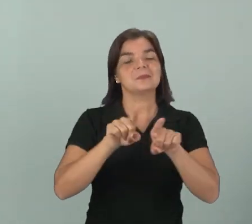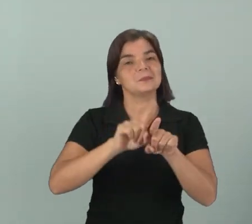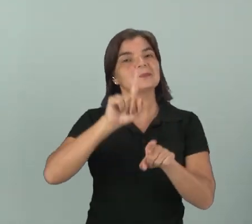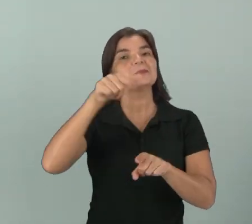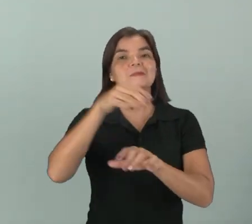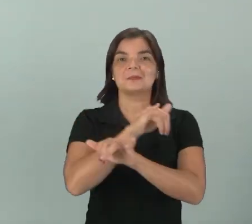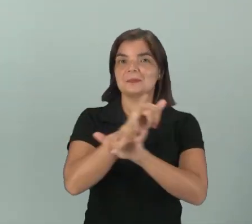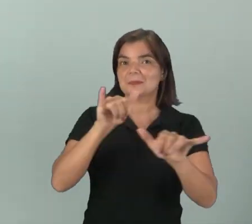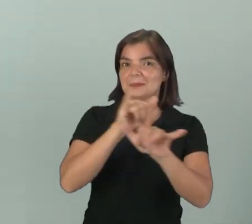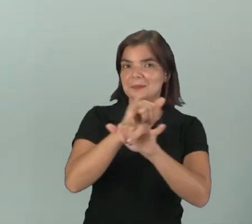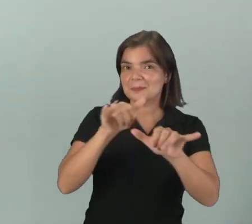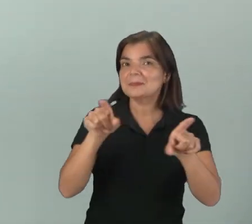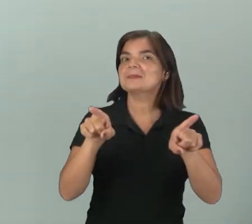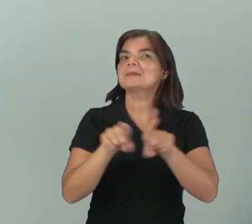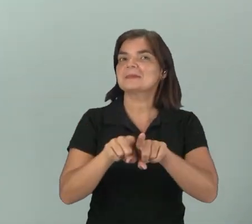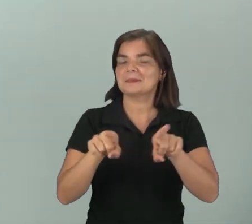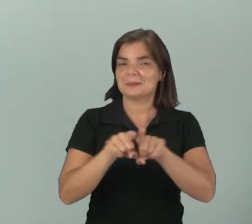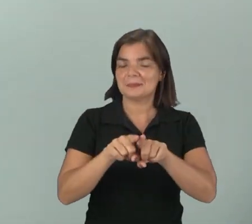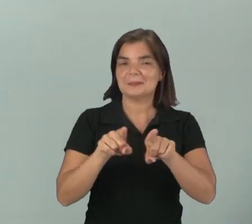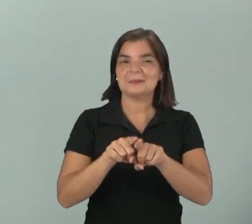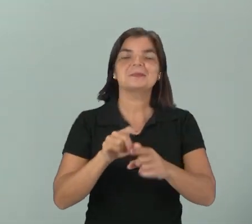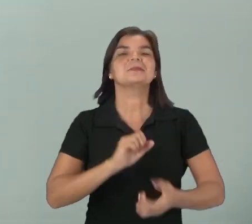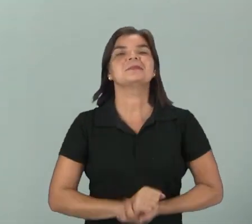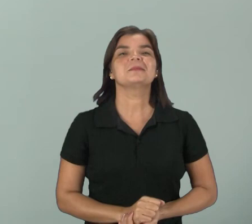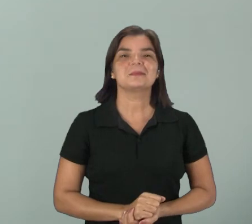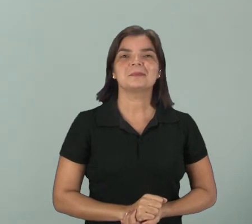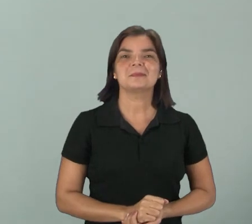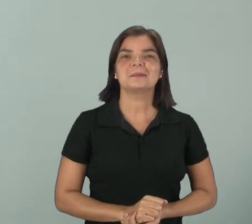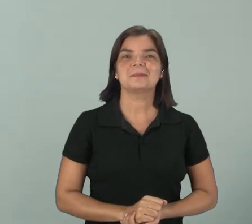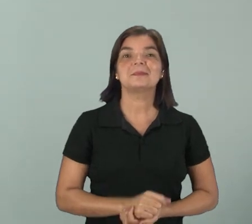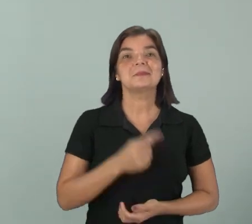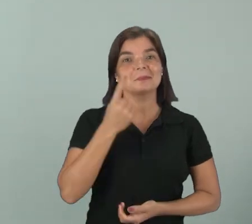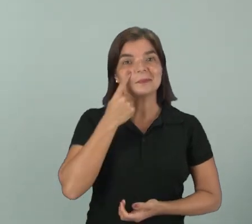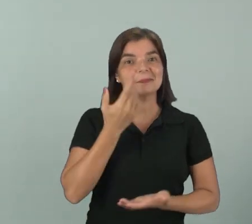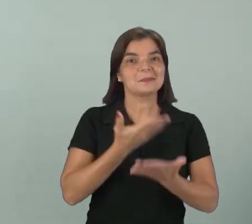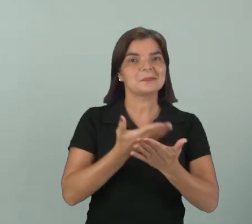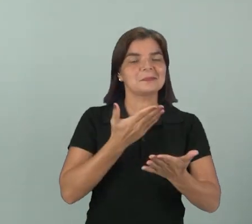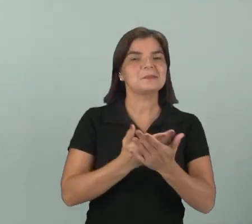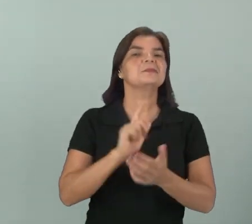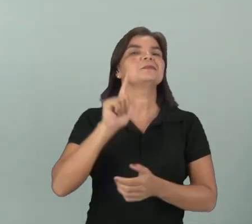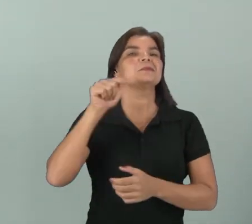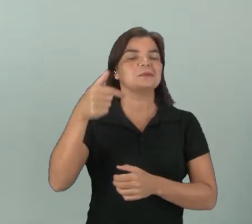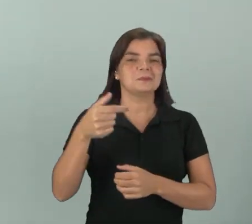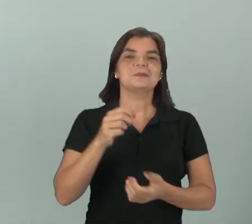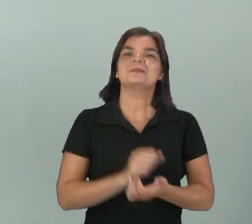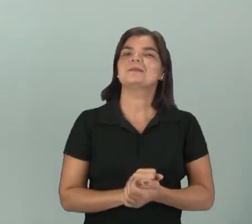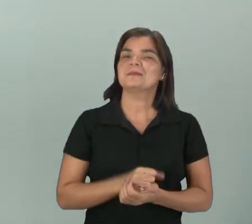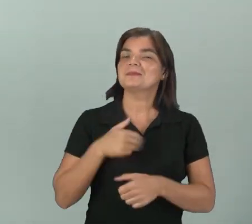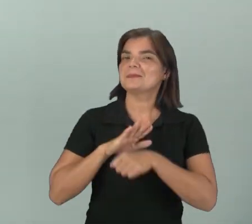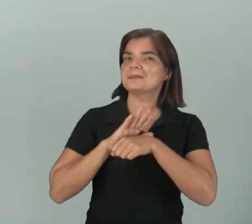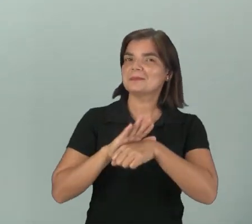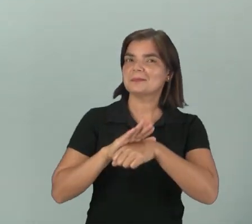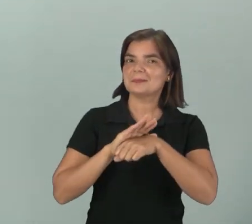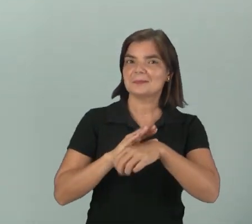outras informações. Não esquece também de acessar a plataforma Eduque. Lá tem essa aula e outras